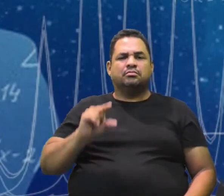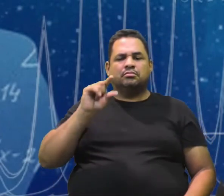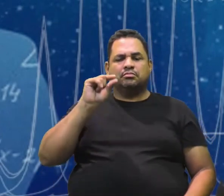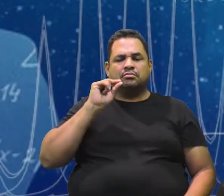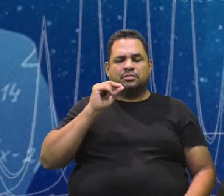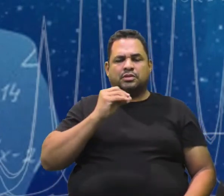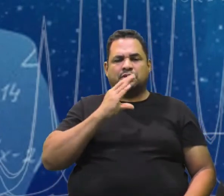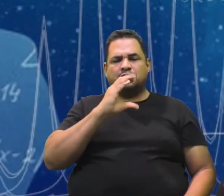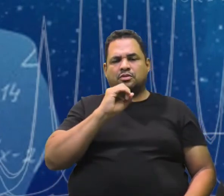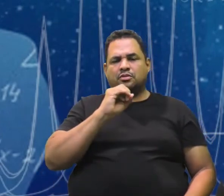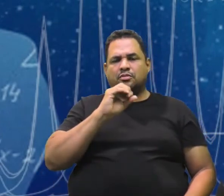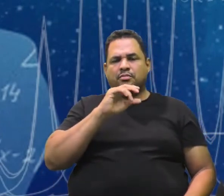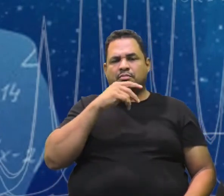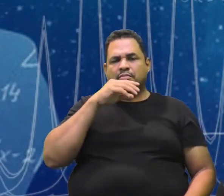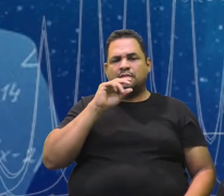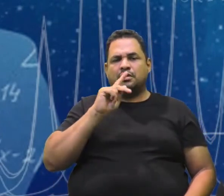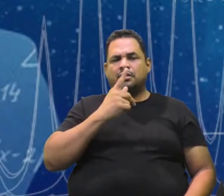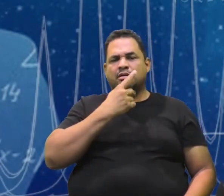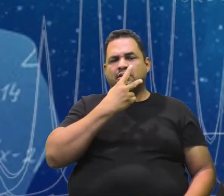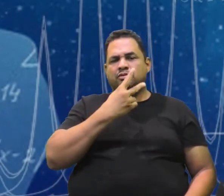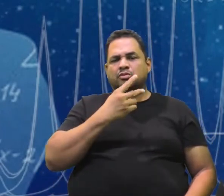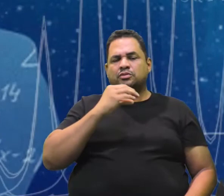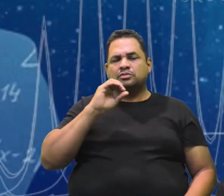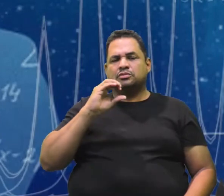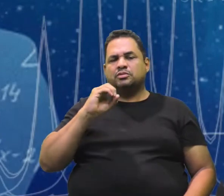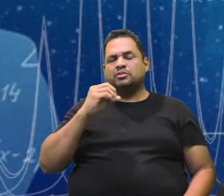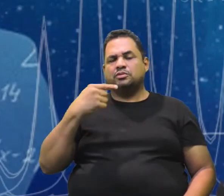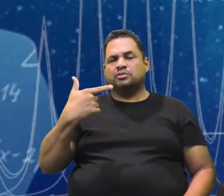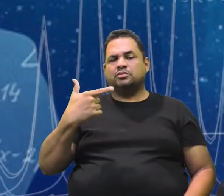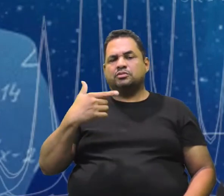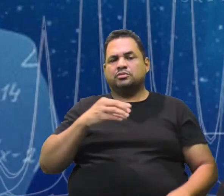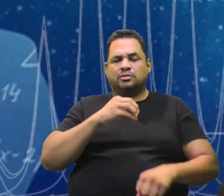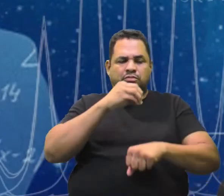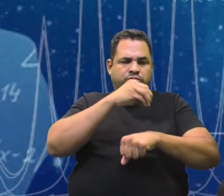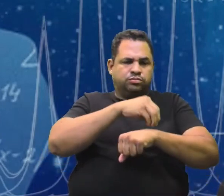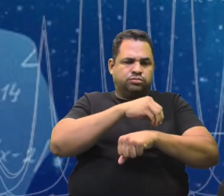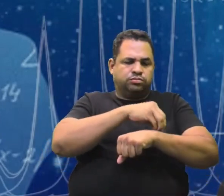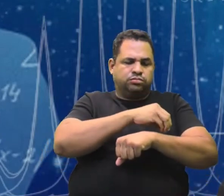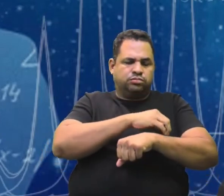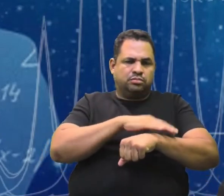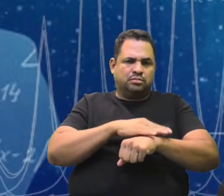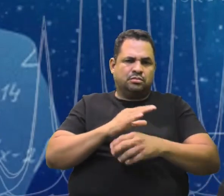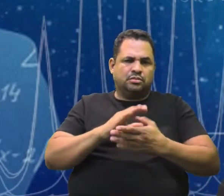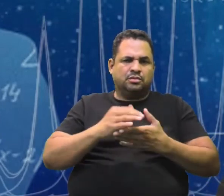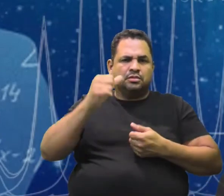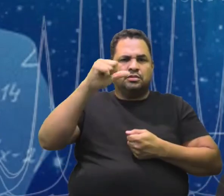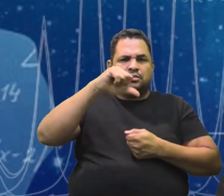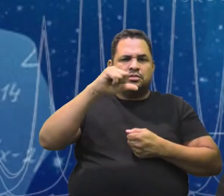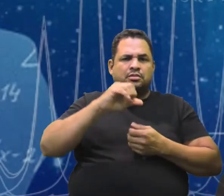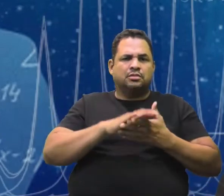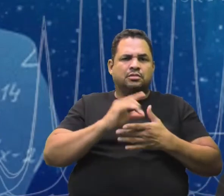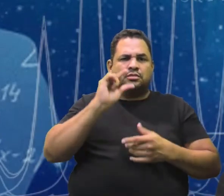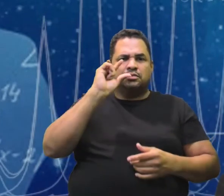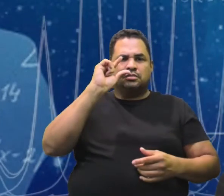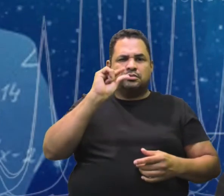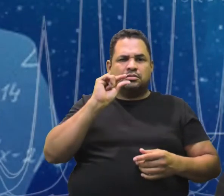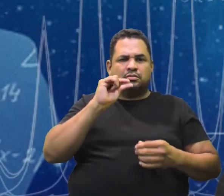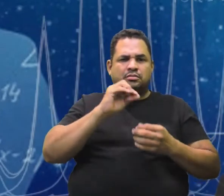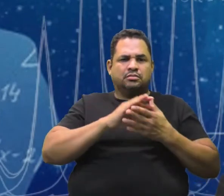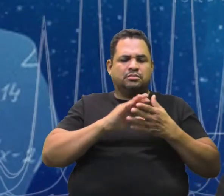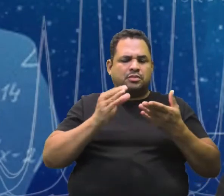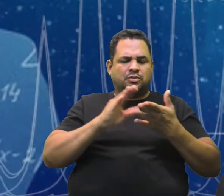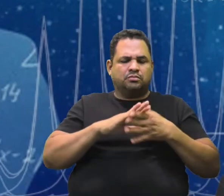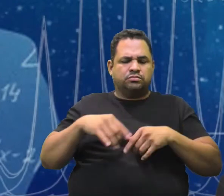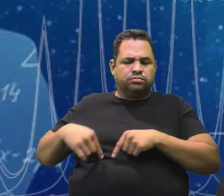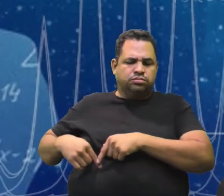oxigenada, ela não está gerando espuma. Pegue um copo, tá bom? E coloca um pedaço de fígado